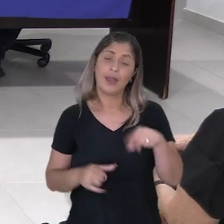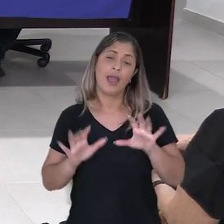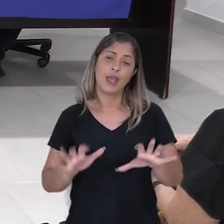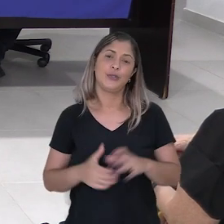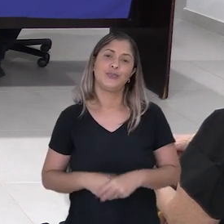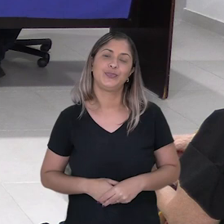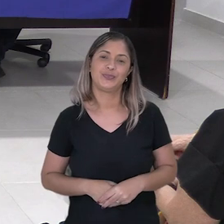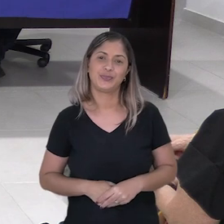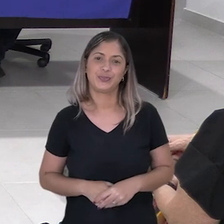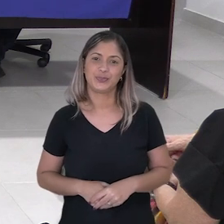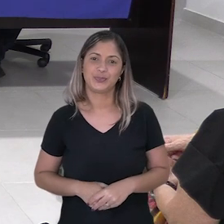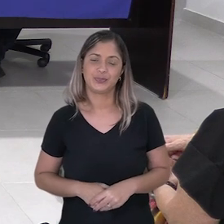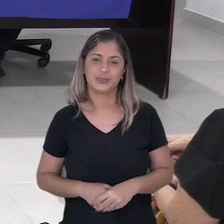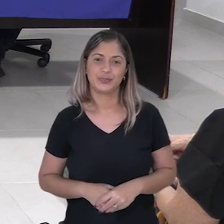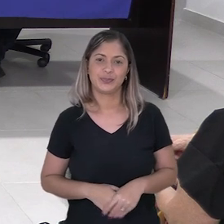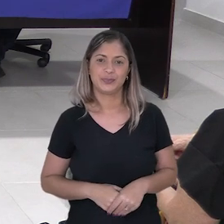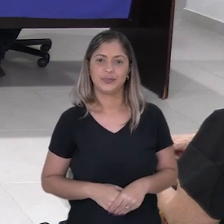isso.